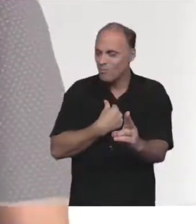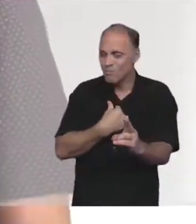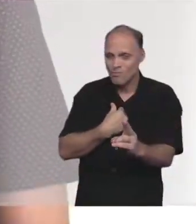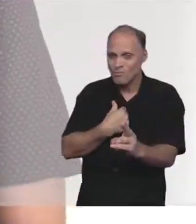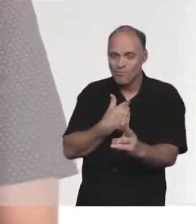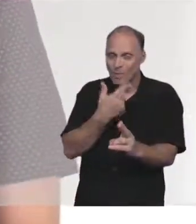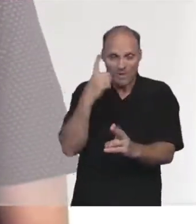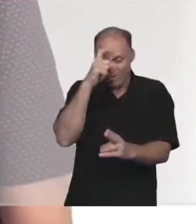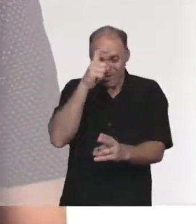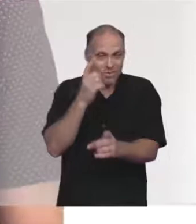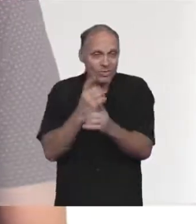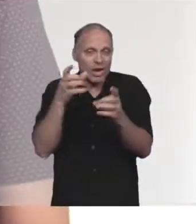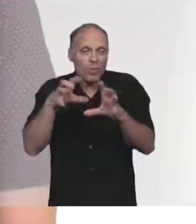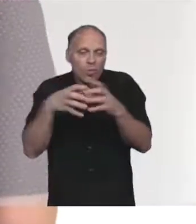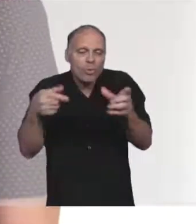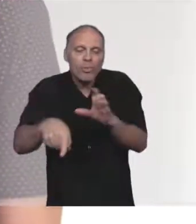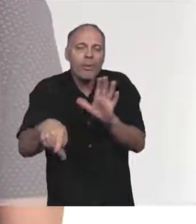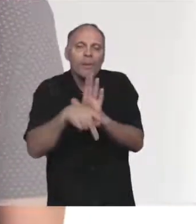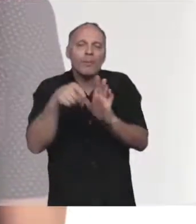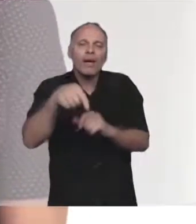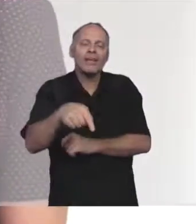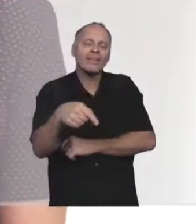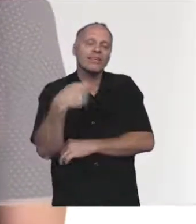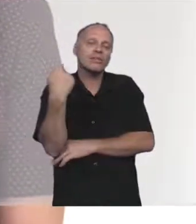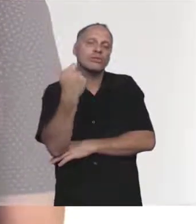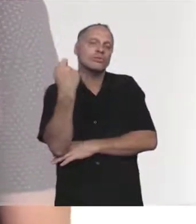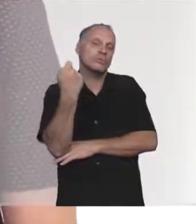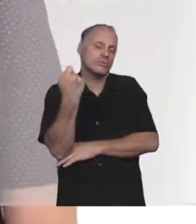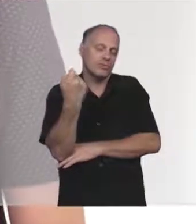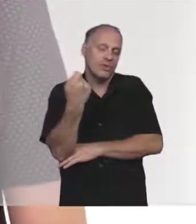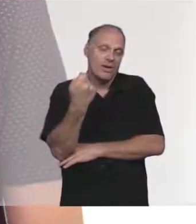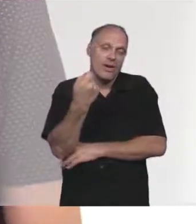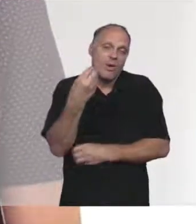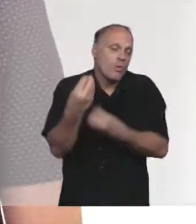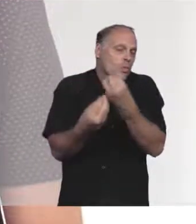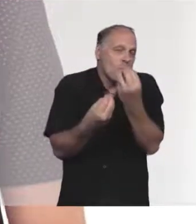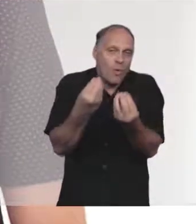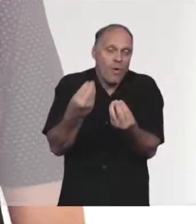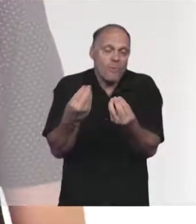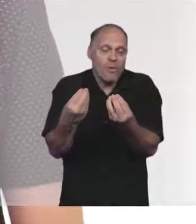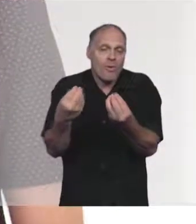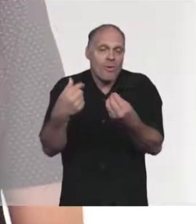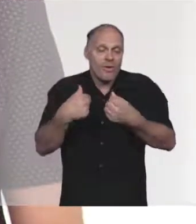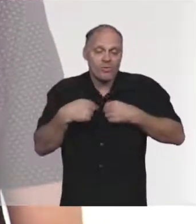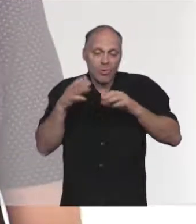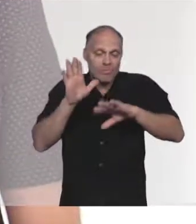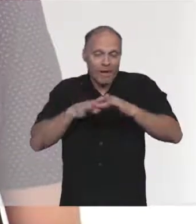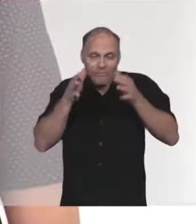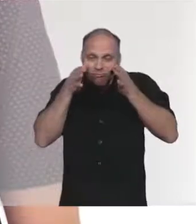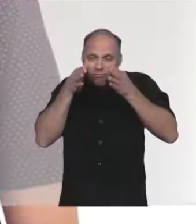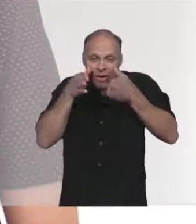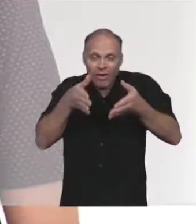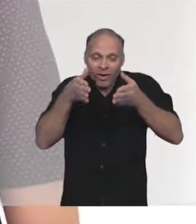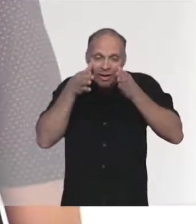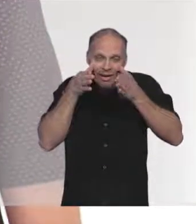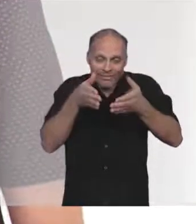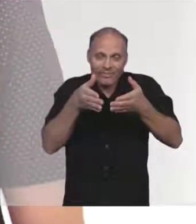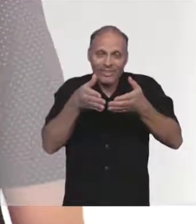meu meio, encontrar o meu grupo aqui no Sul, né? Então, mas como eu me concentrei